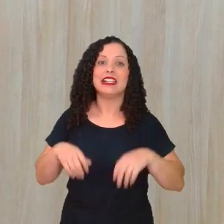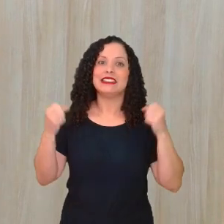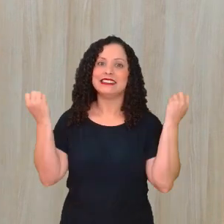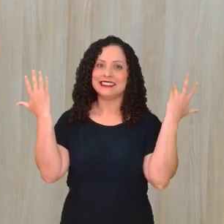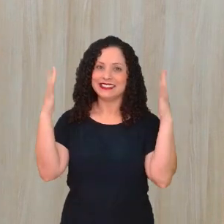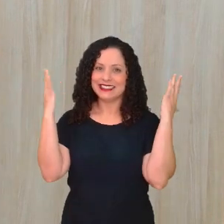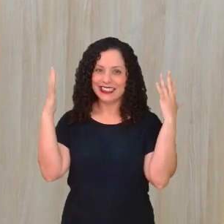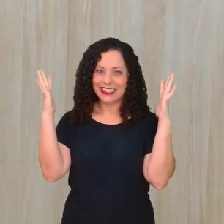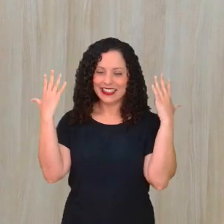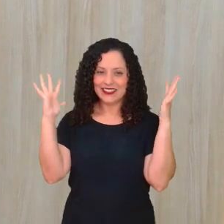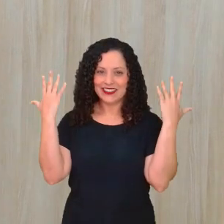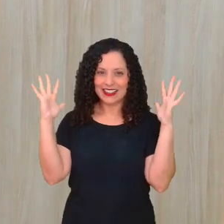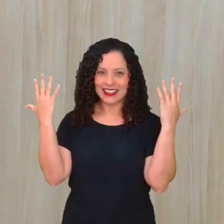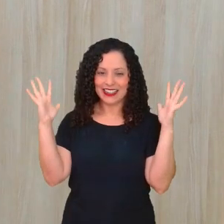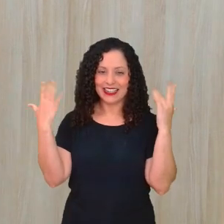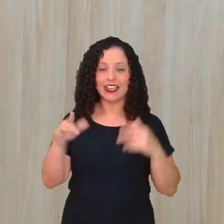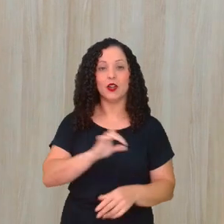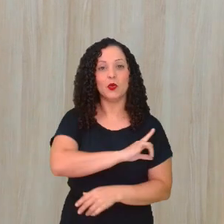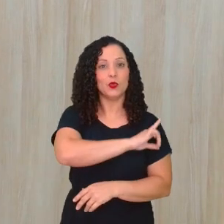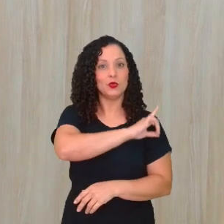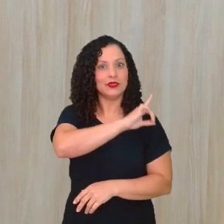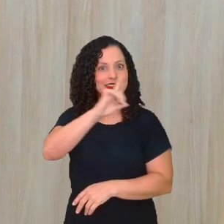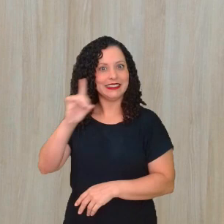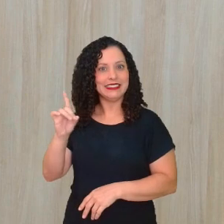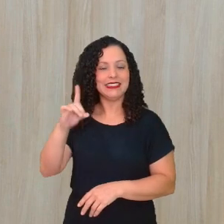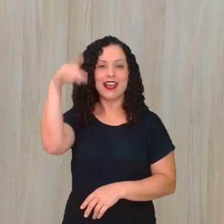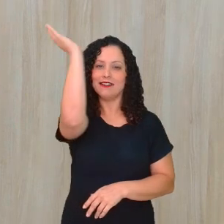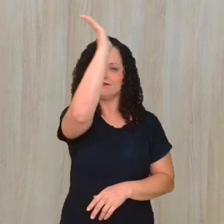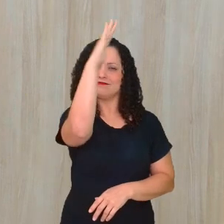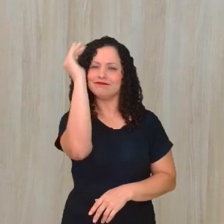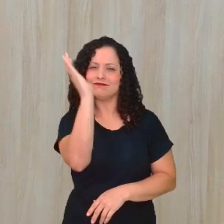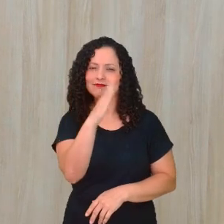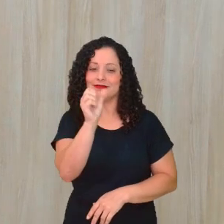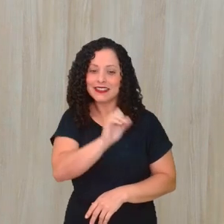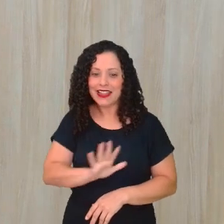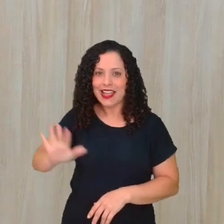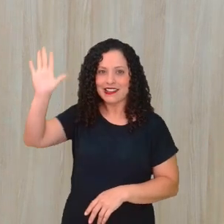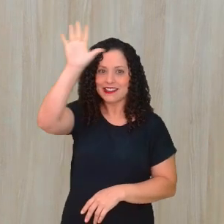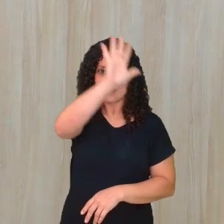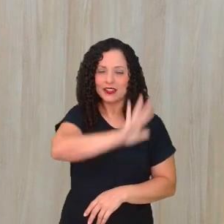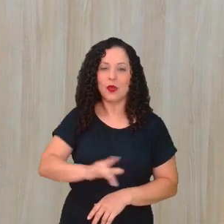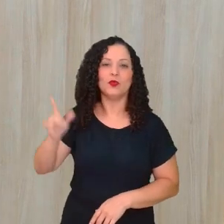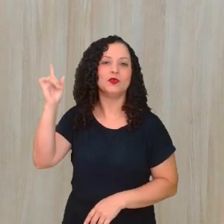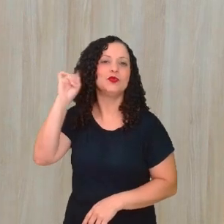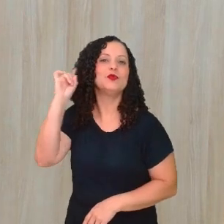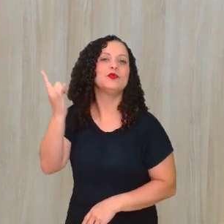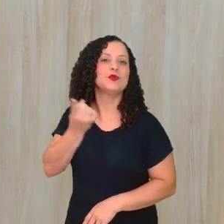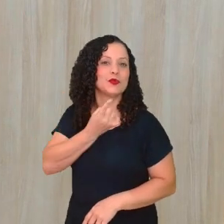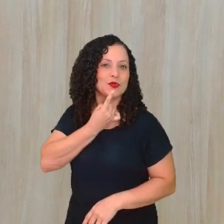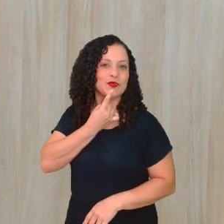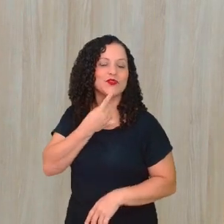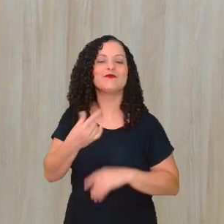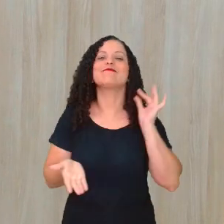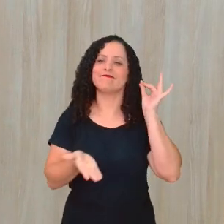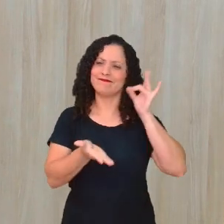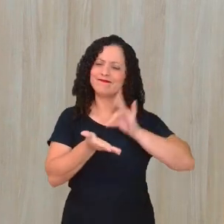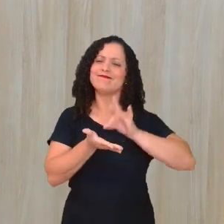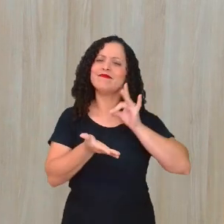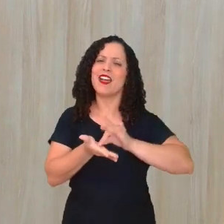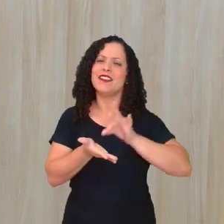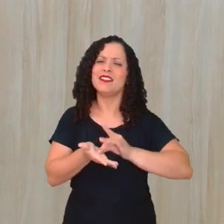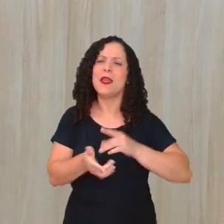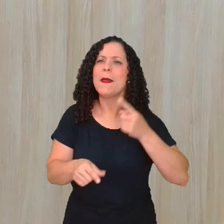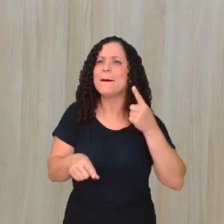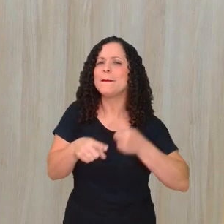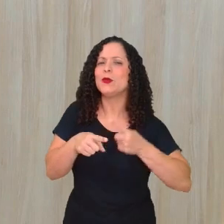celebra, comemora o Dia Nacional dos Surdos, né? E por que é